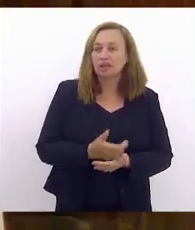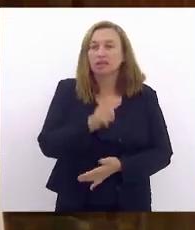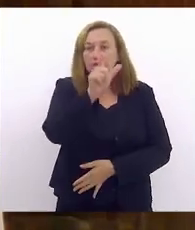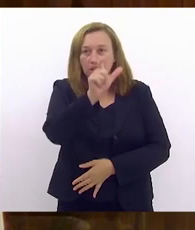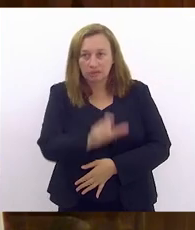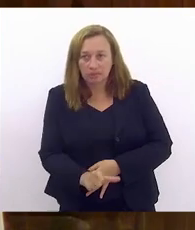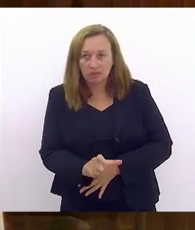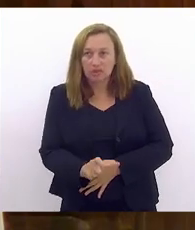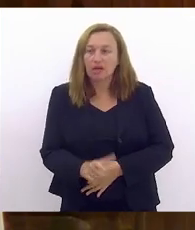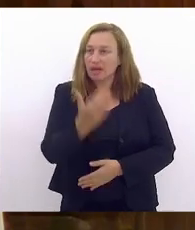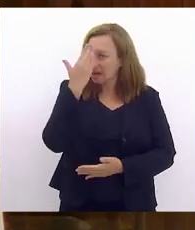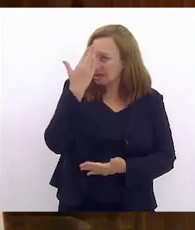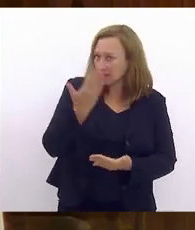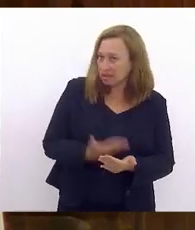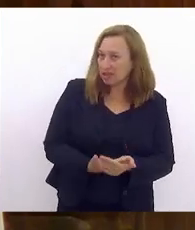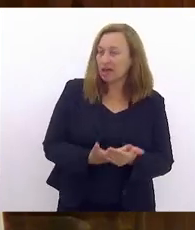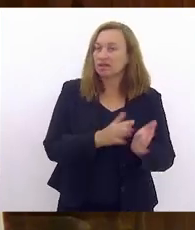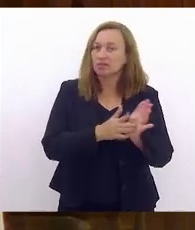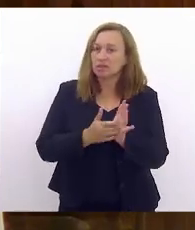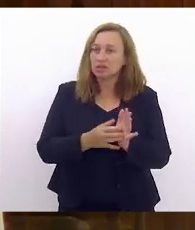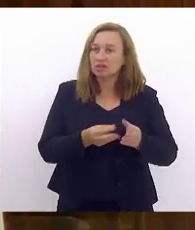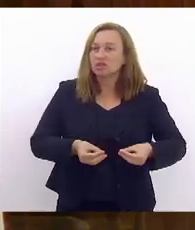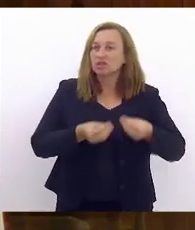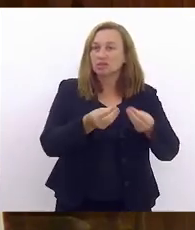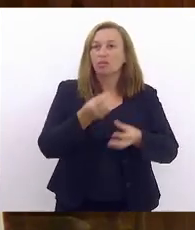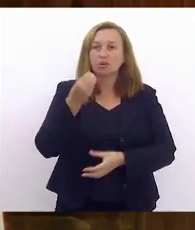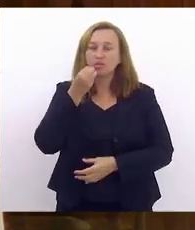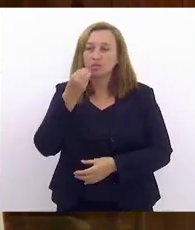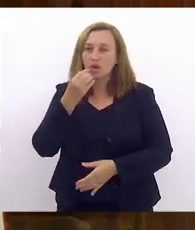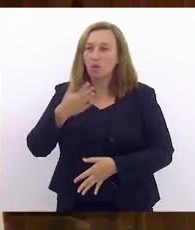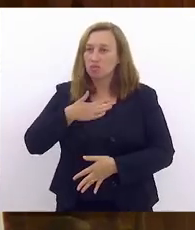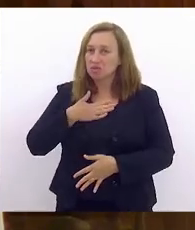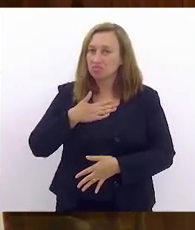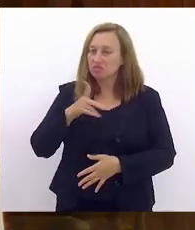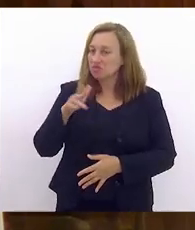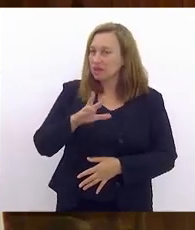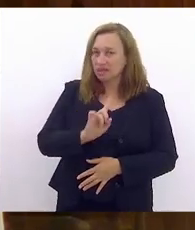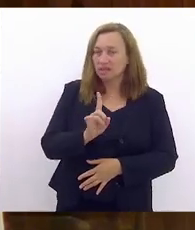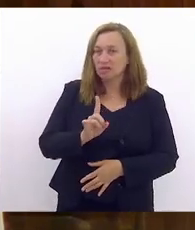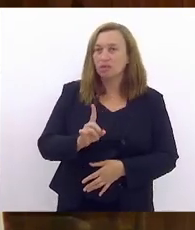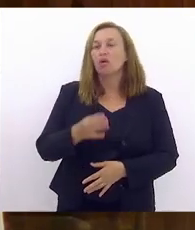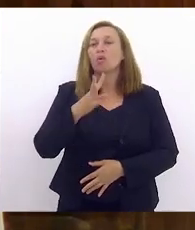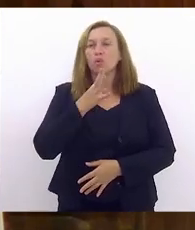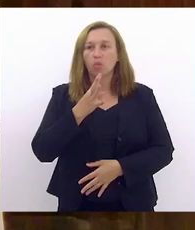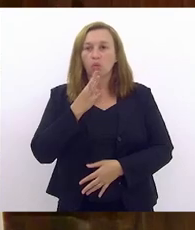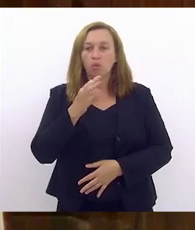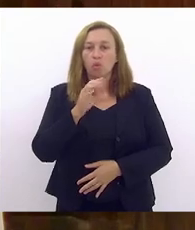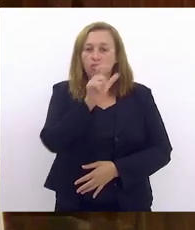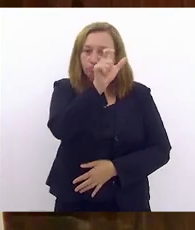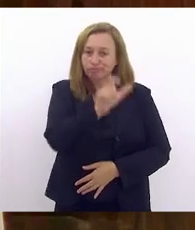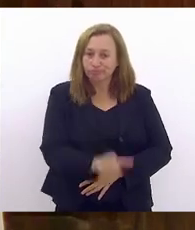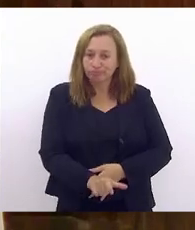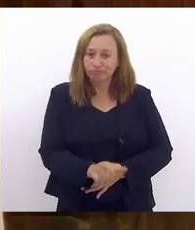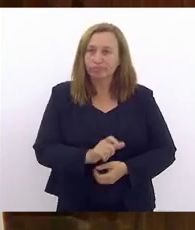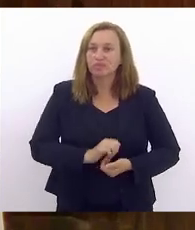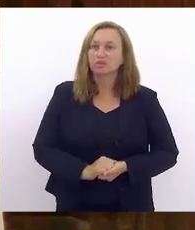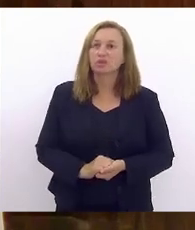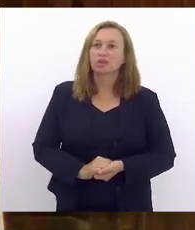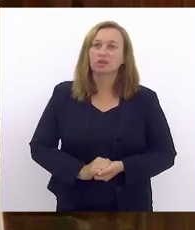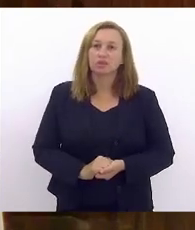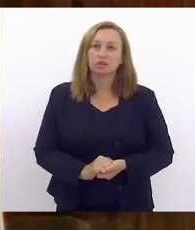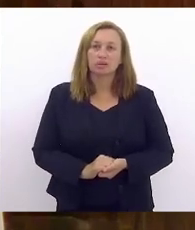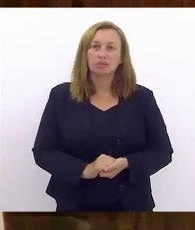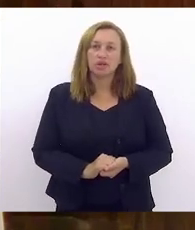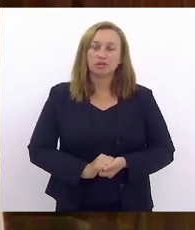no sambista e te dar oportunidades. E comigo não foi diferente, conheci o Sandro numa transição,